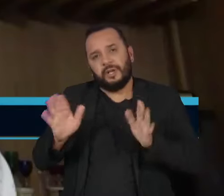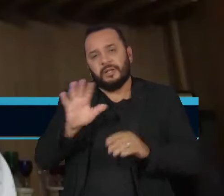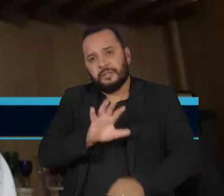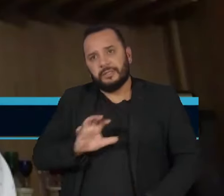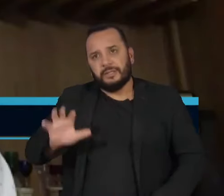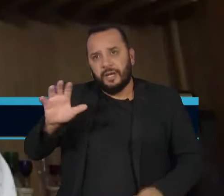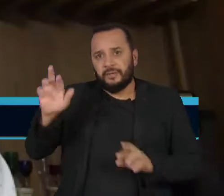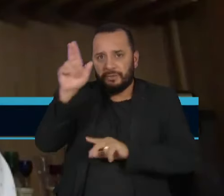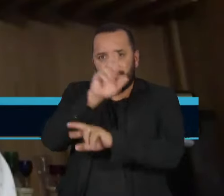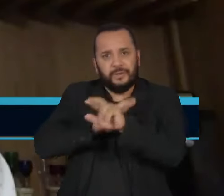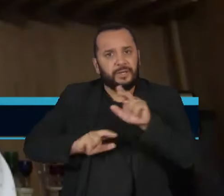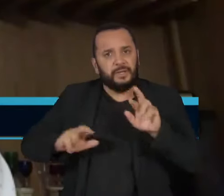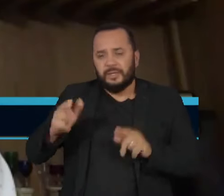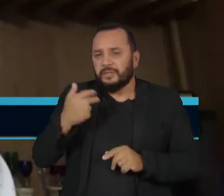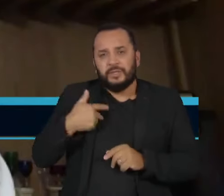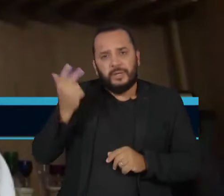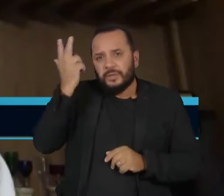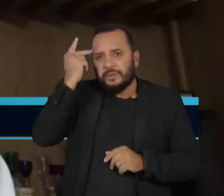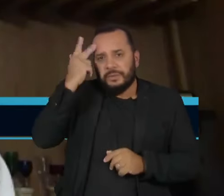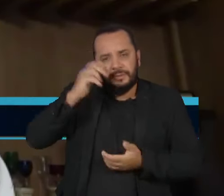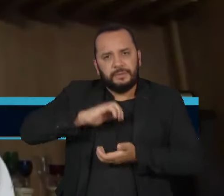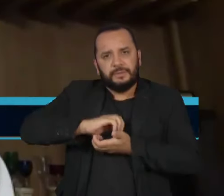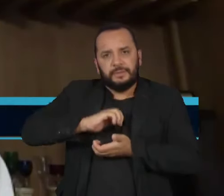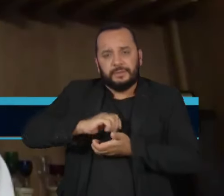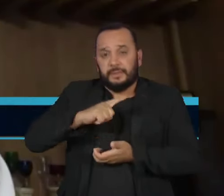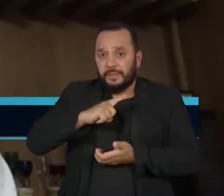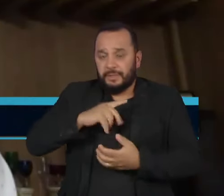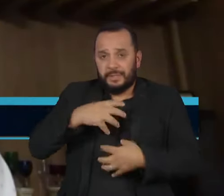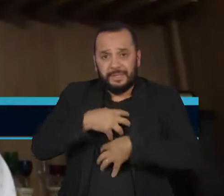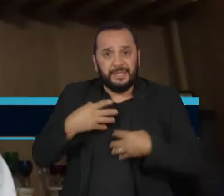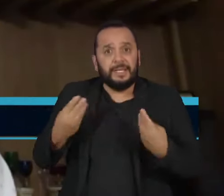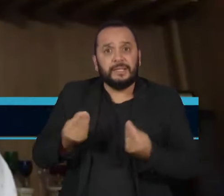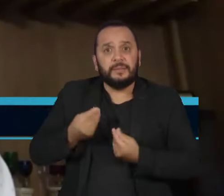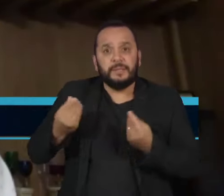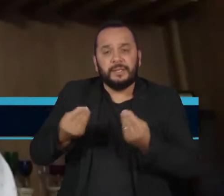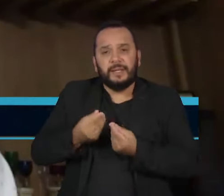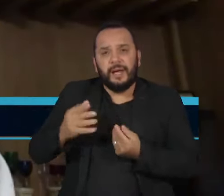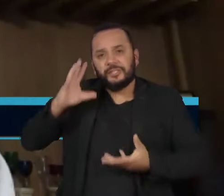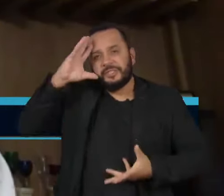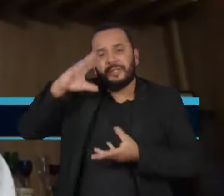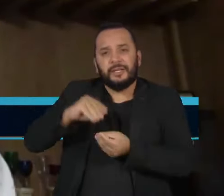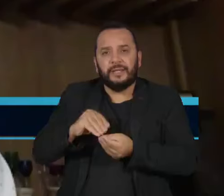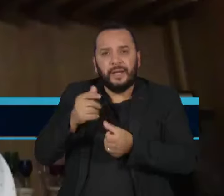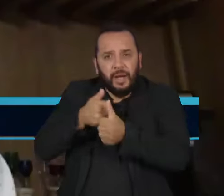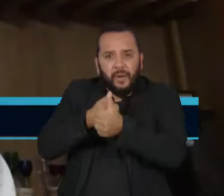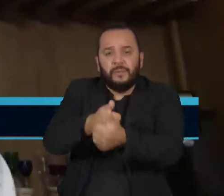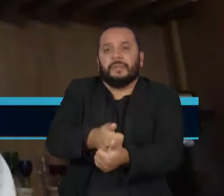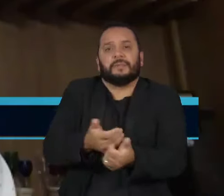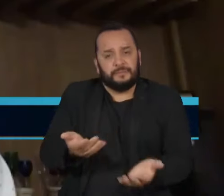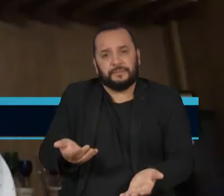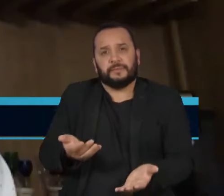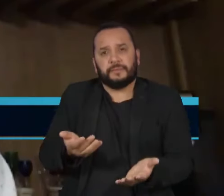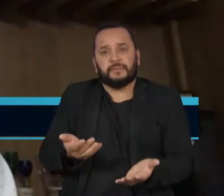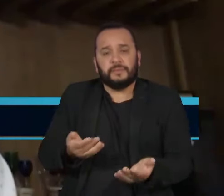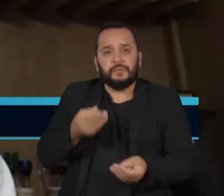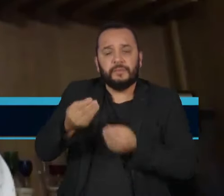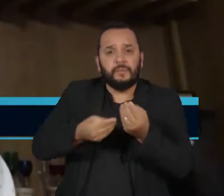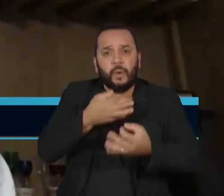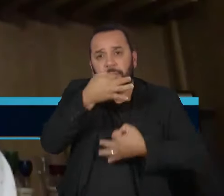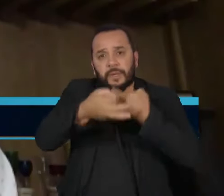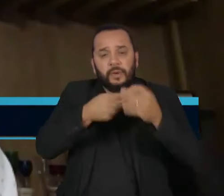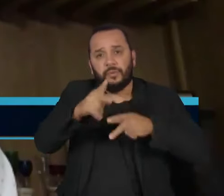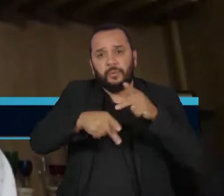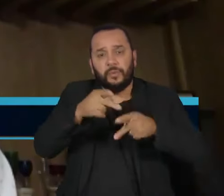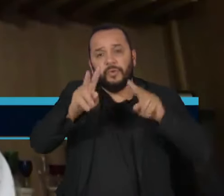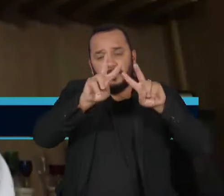eh tenha essa sensibilidade eh de compreender de acompanhar e compreender eh a a o que a opinião pública diz sobre o